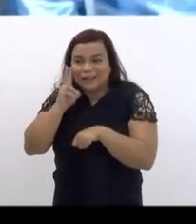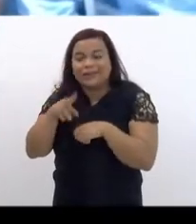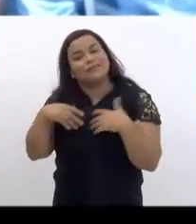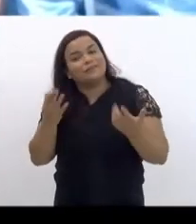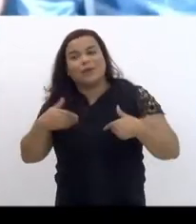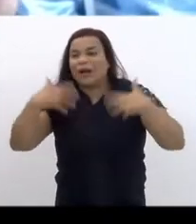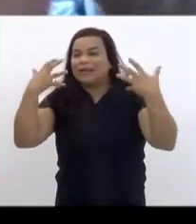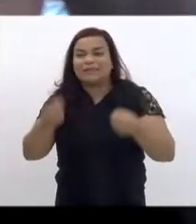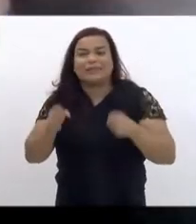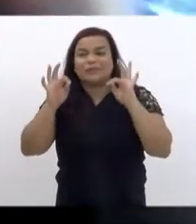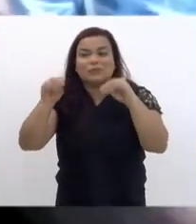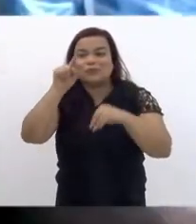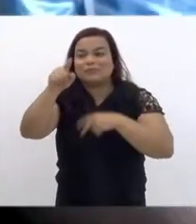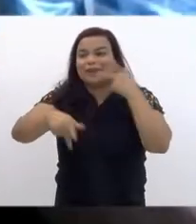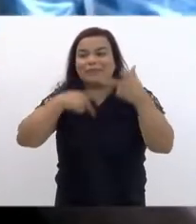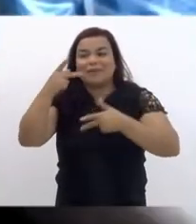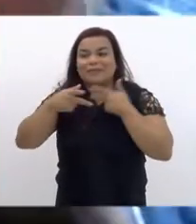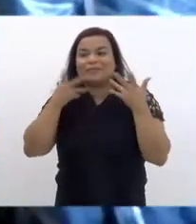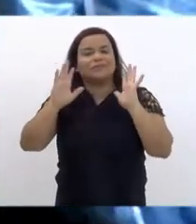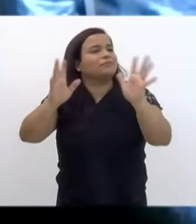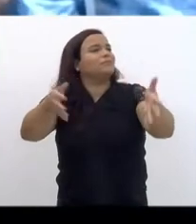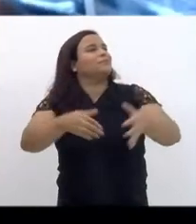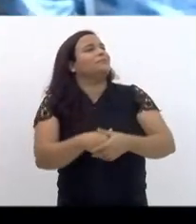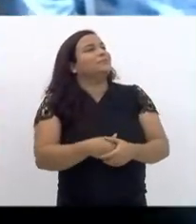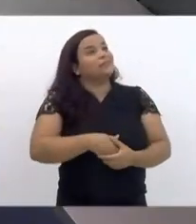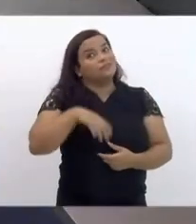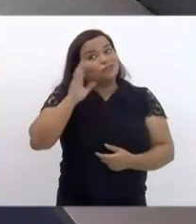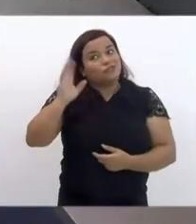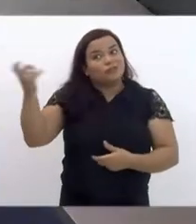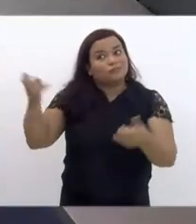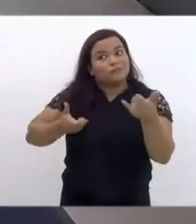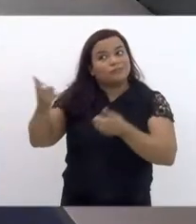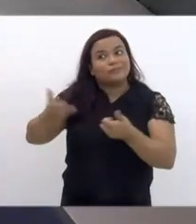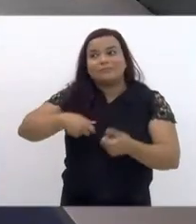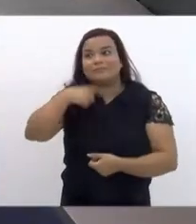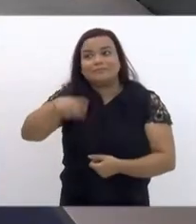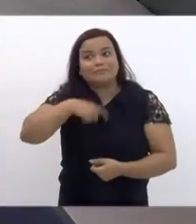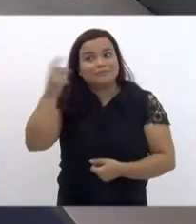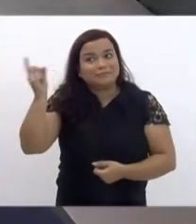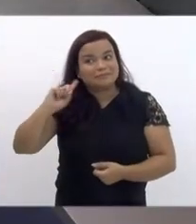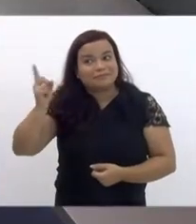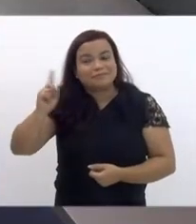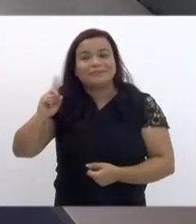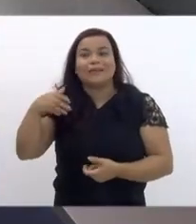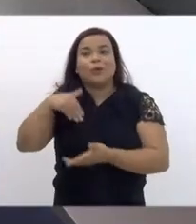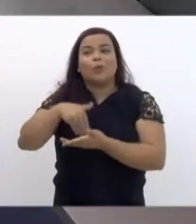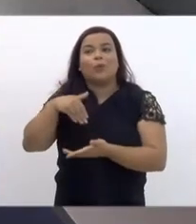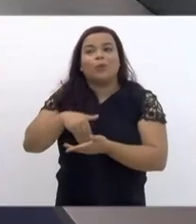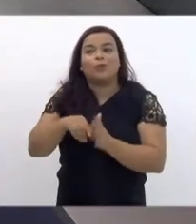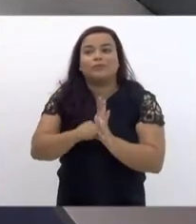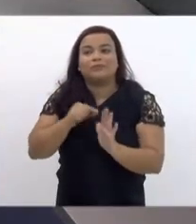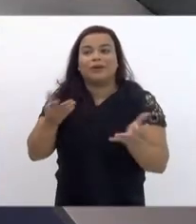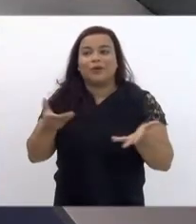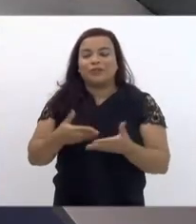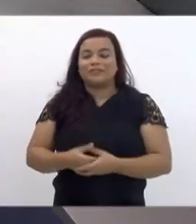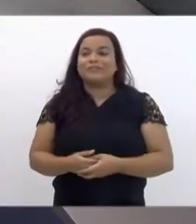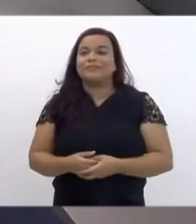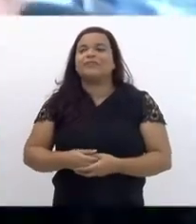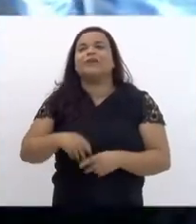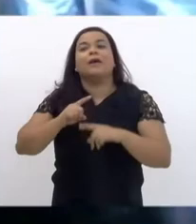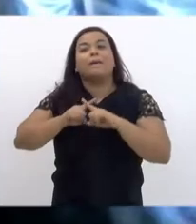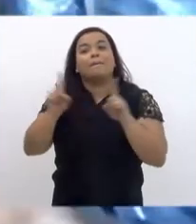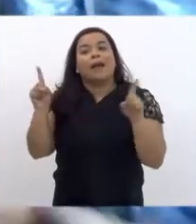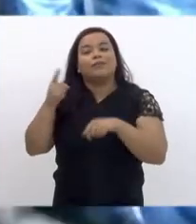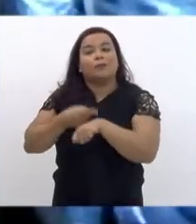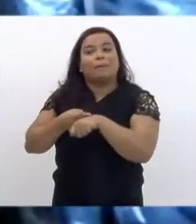suas observações. E já há rumores que a gente não vai conseguir chegar a ele, tá? Vamos em frente. Não, mas dos peladões então, você não